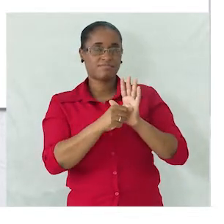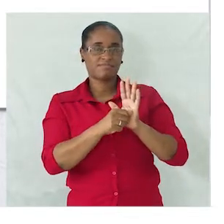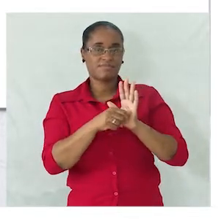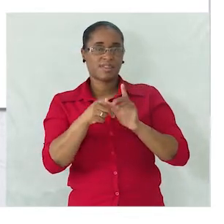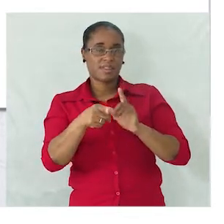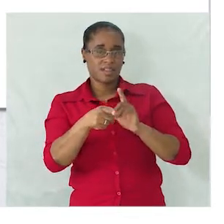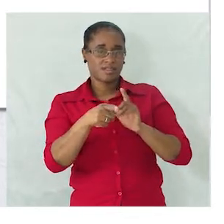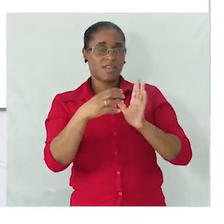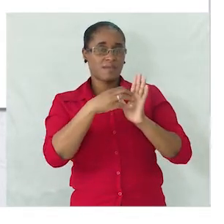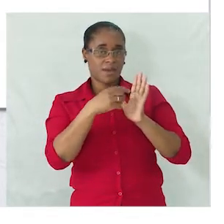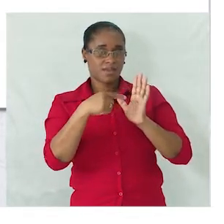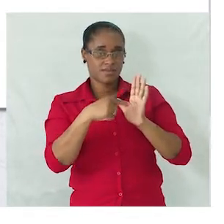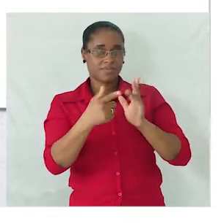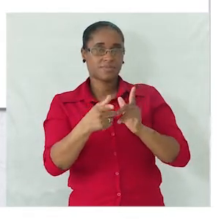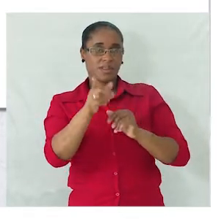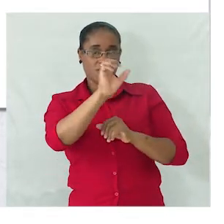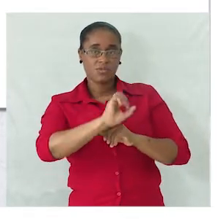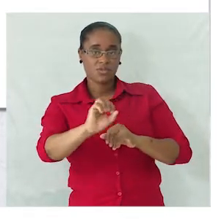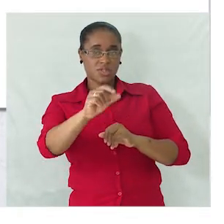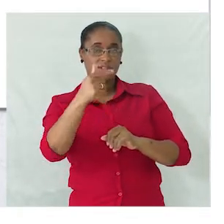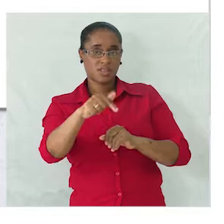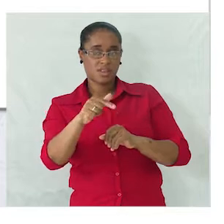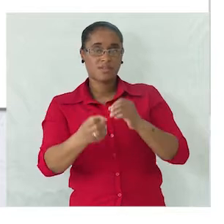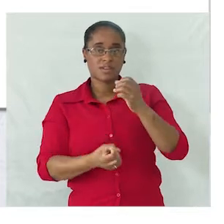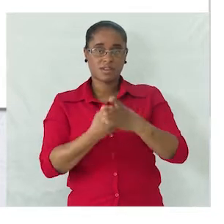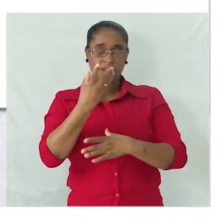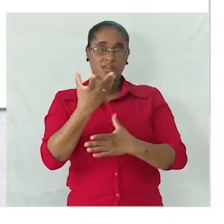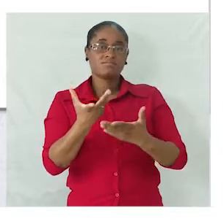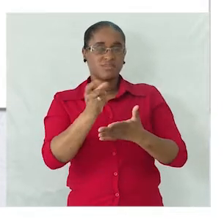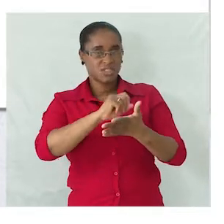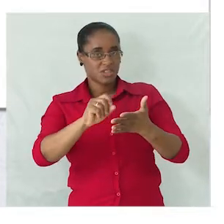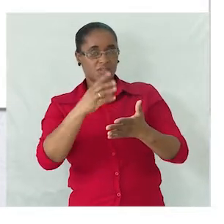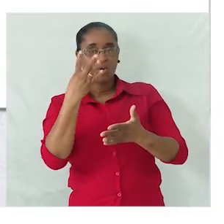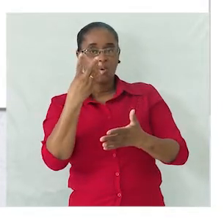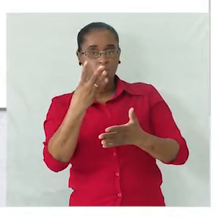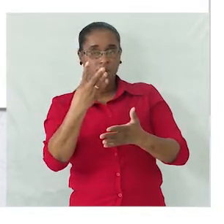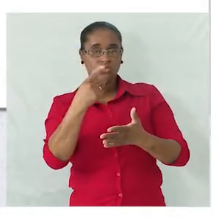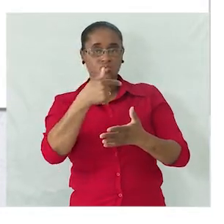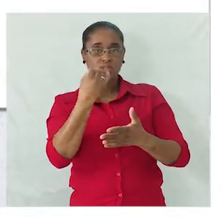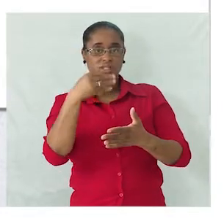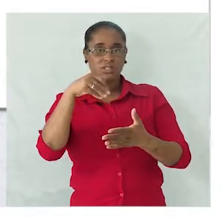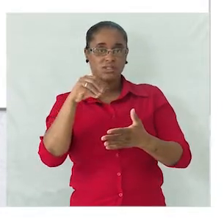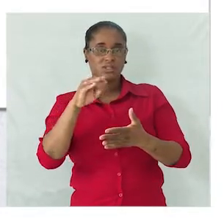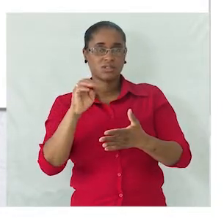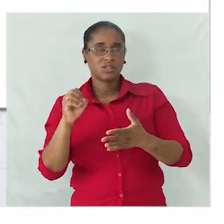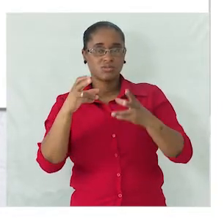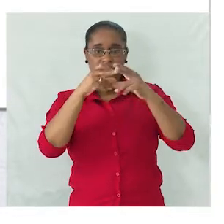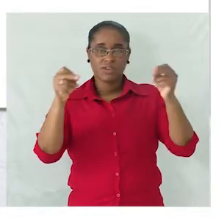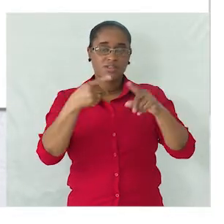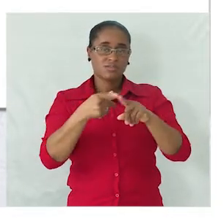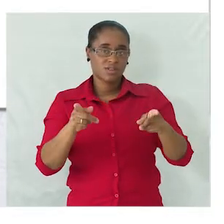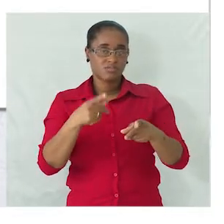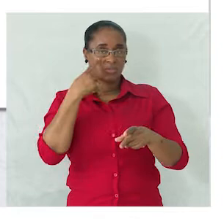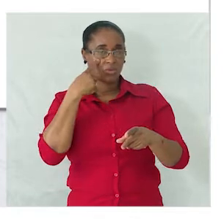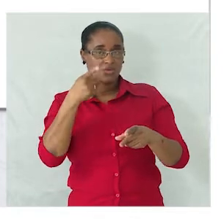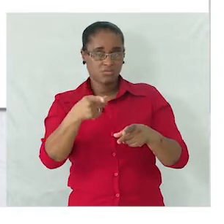partir dessa imagem vocês devem escrever 4 tipos de frases diferentes, considerando os tipos que nós